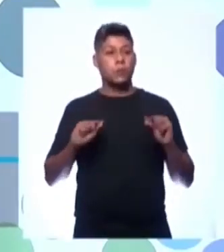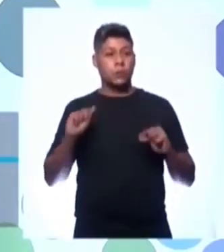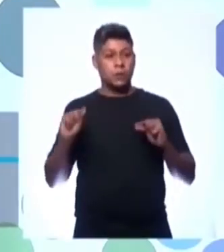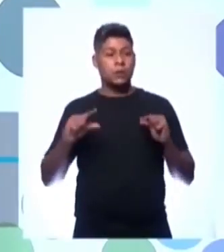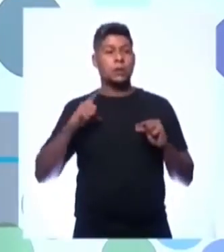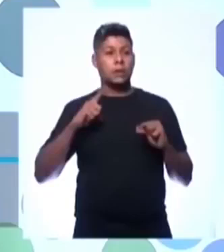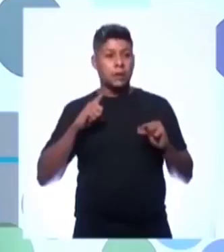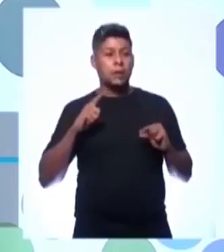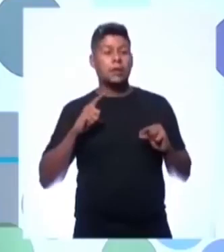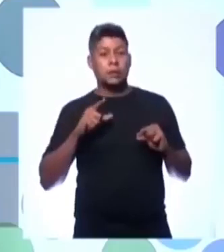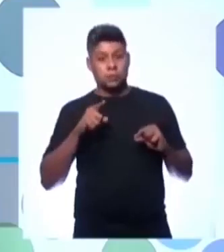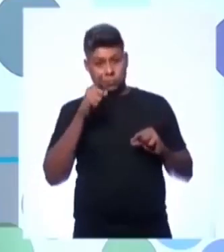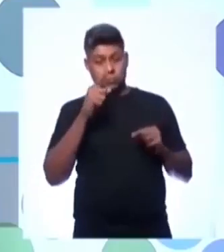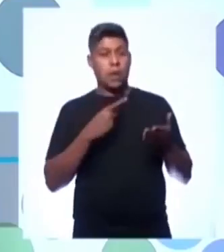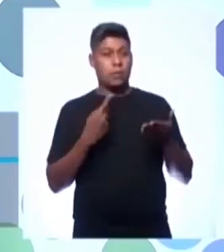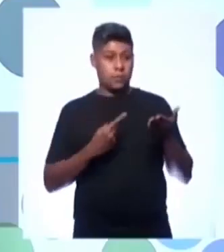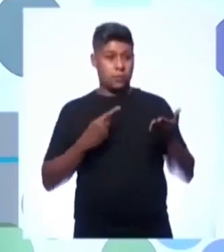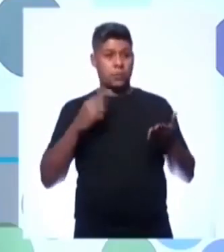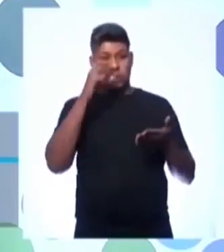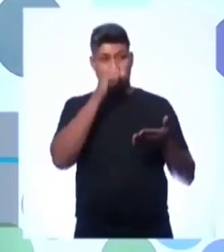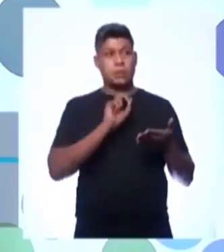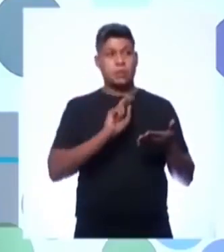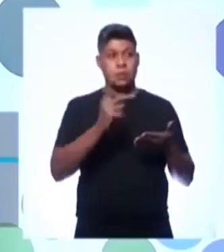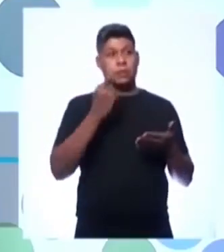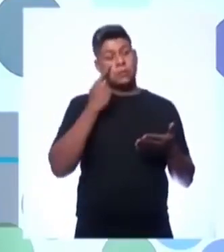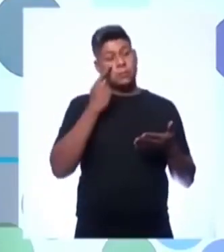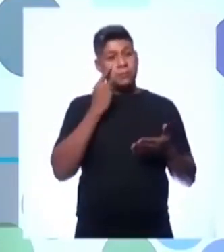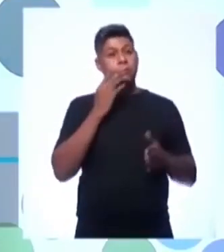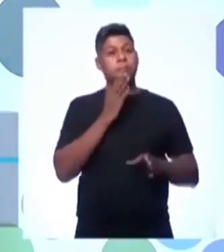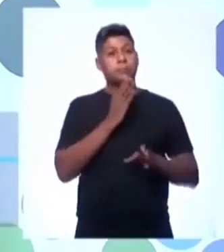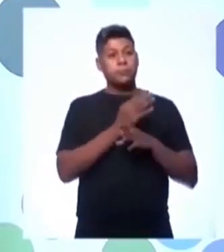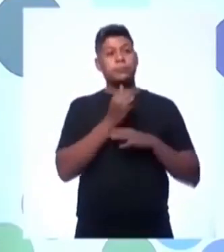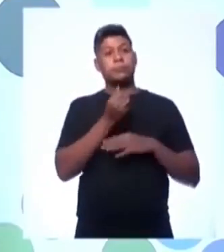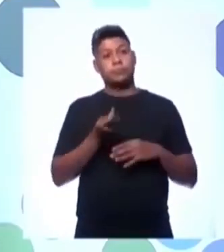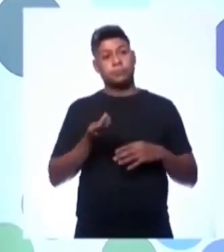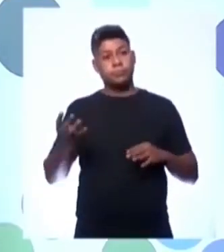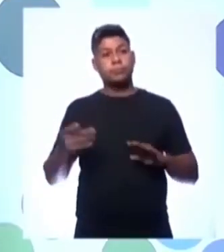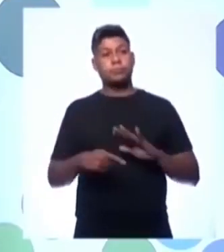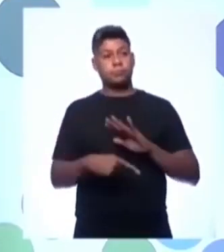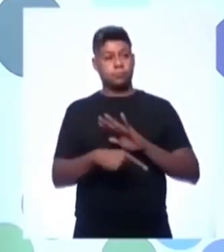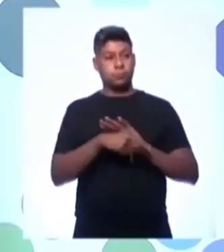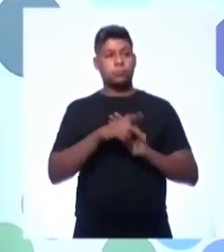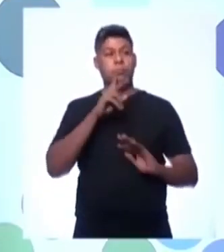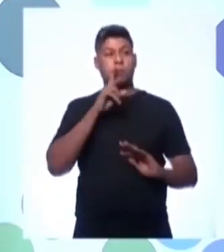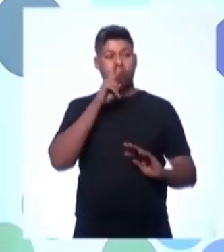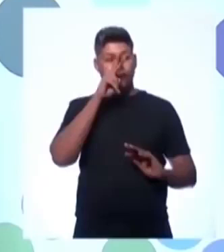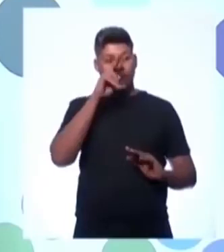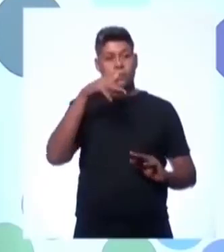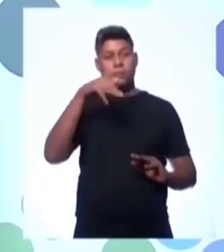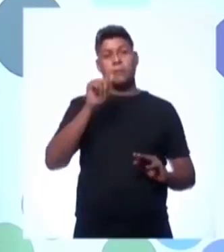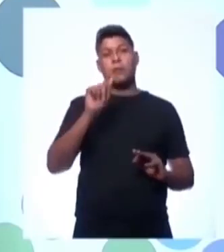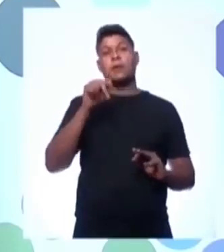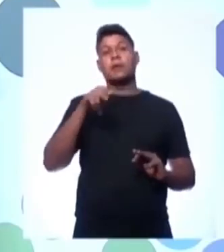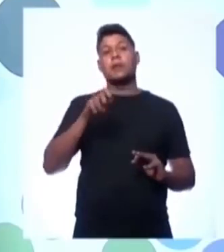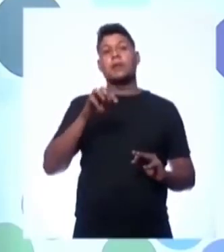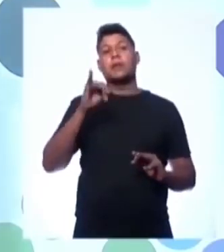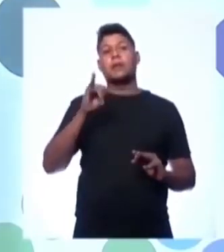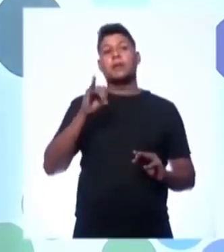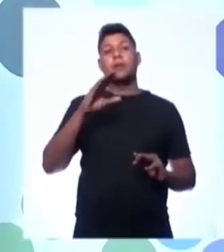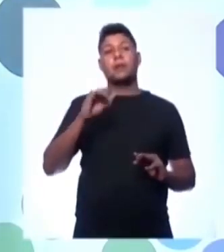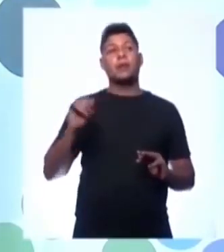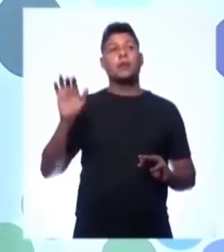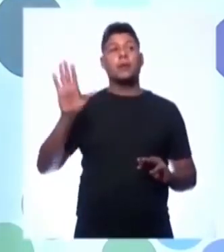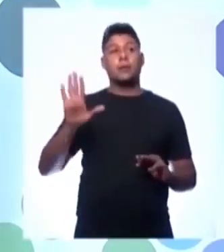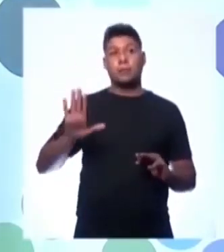ele tem, e na sua apostila Aprender Sempre, tem como você determinar a intensidade da força magnética. Essa imagem que você